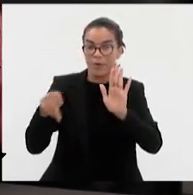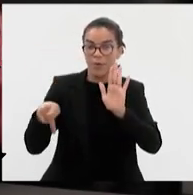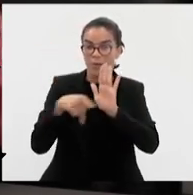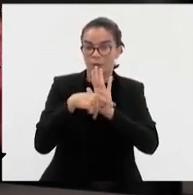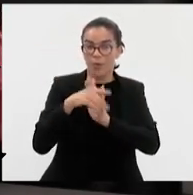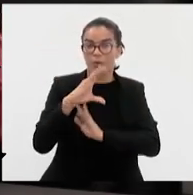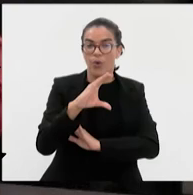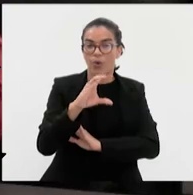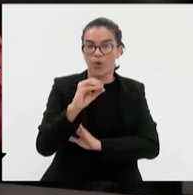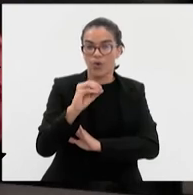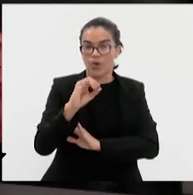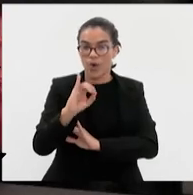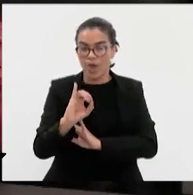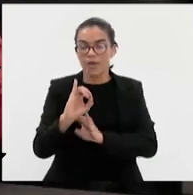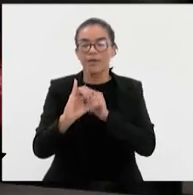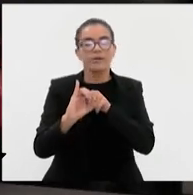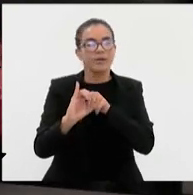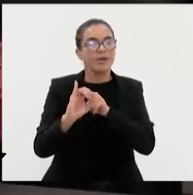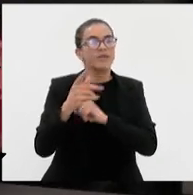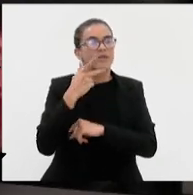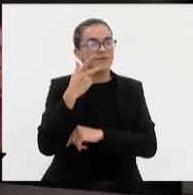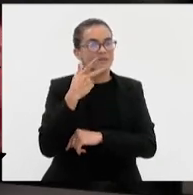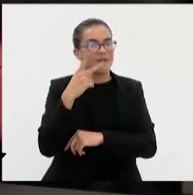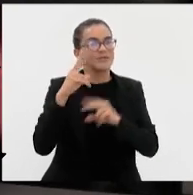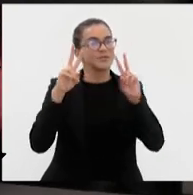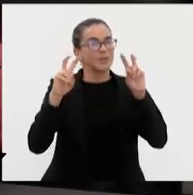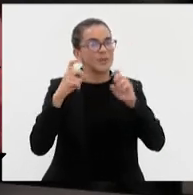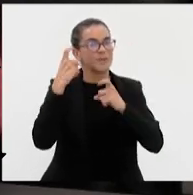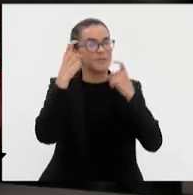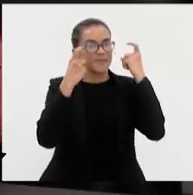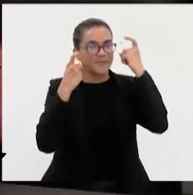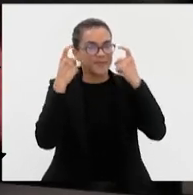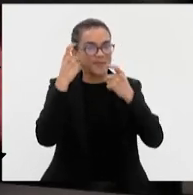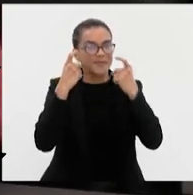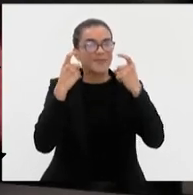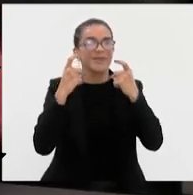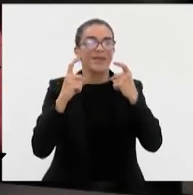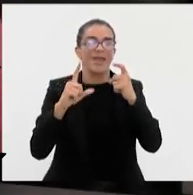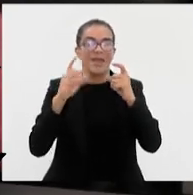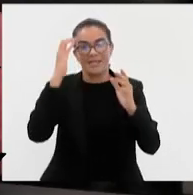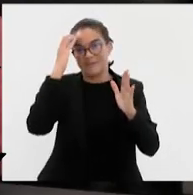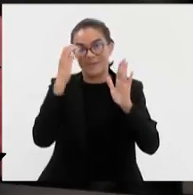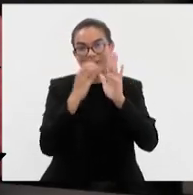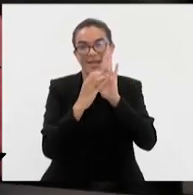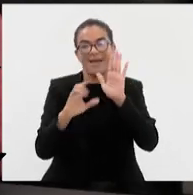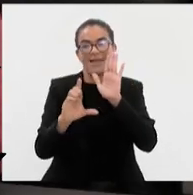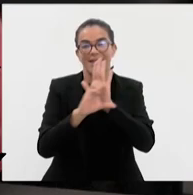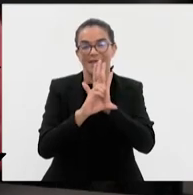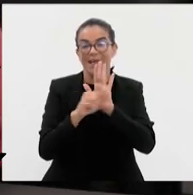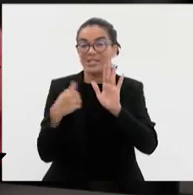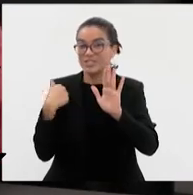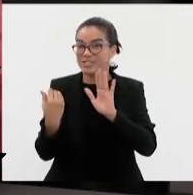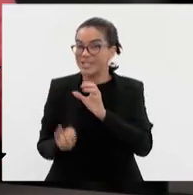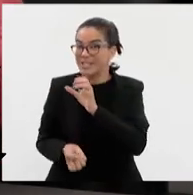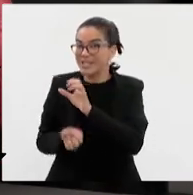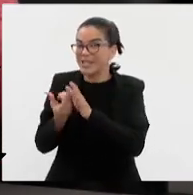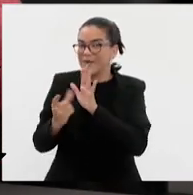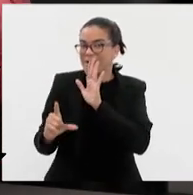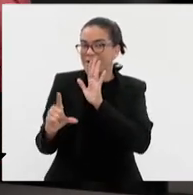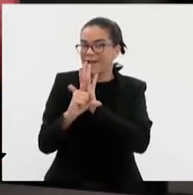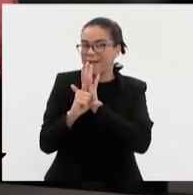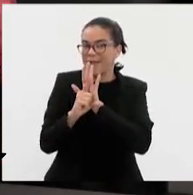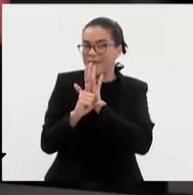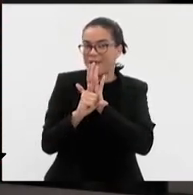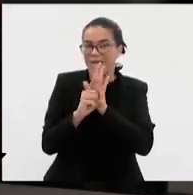COI, aí a gente levanta uma preocupação com a questão da legalidade. É da gente estar criando uma legislação que vai